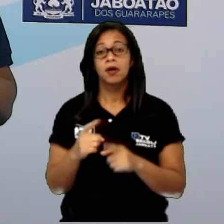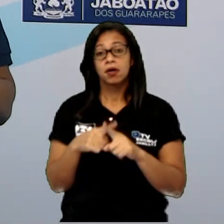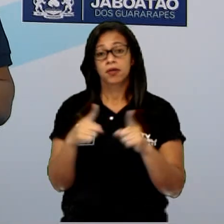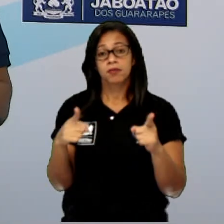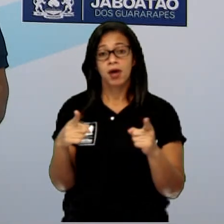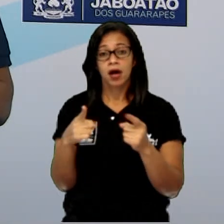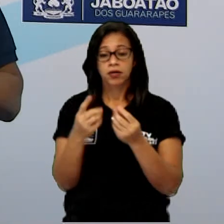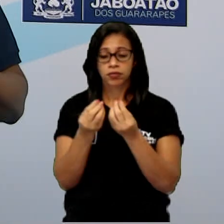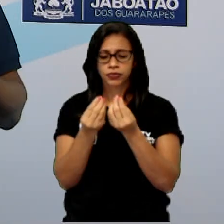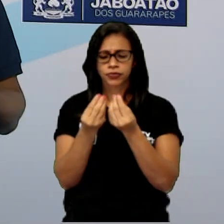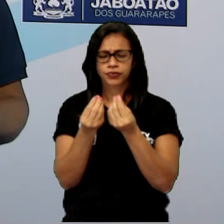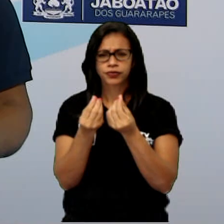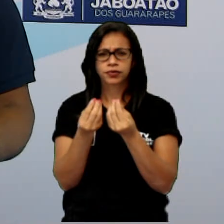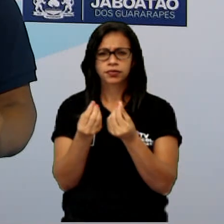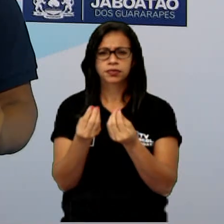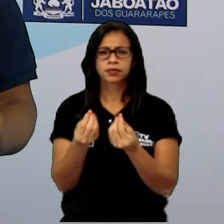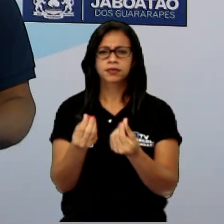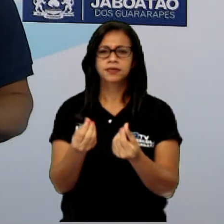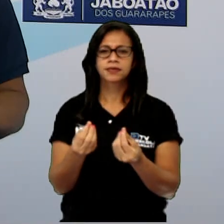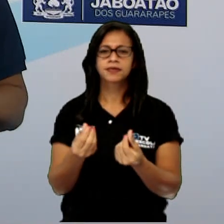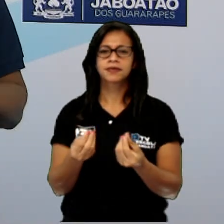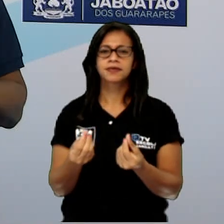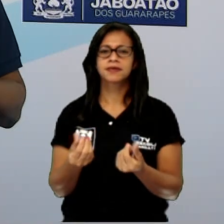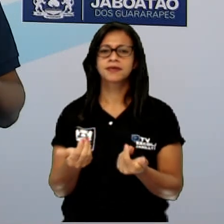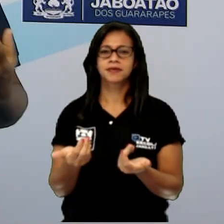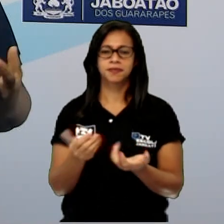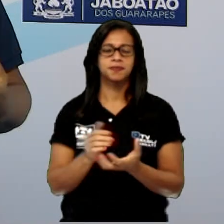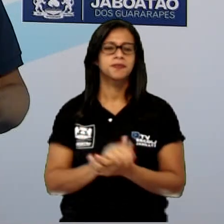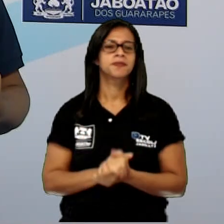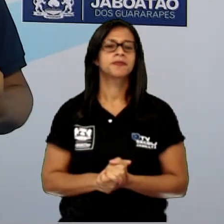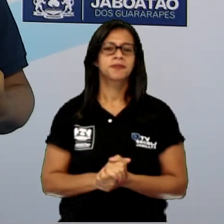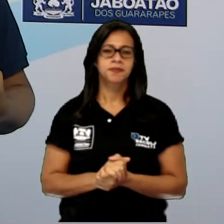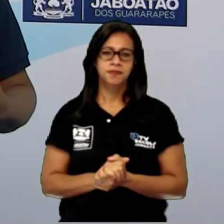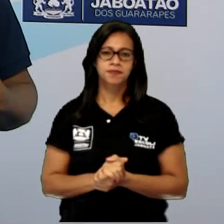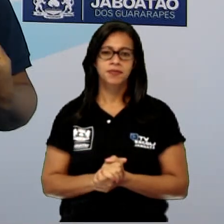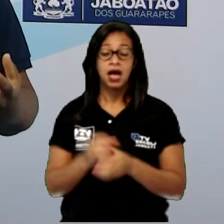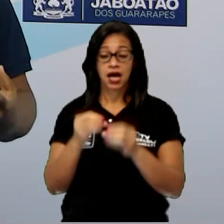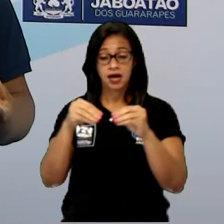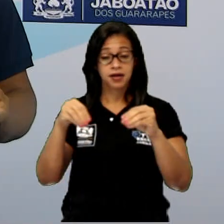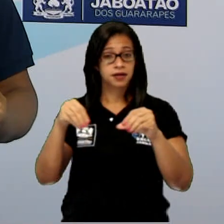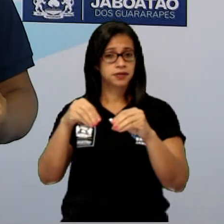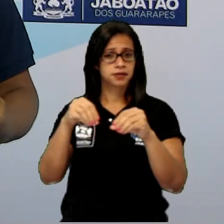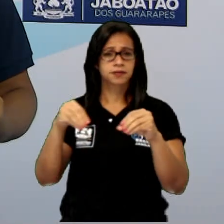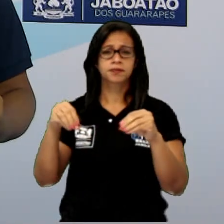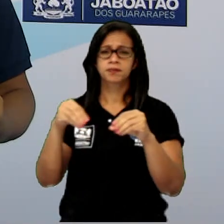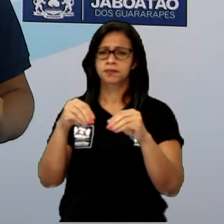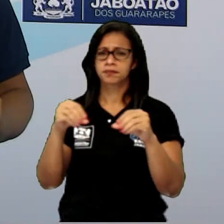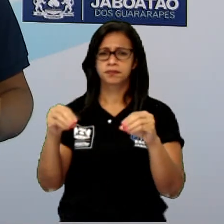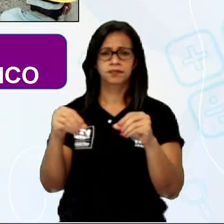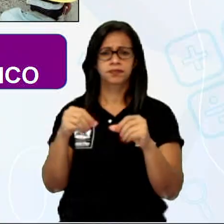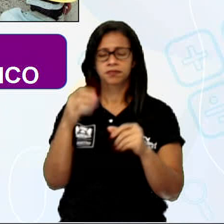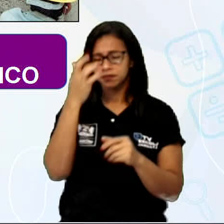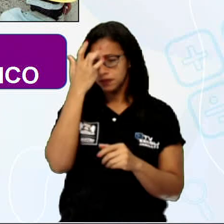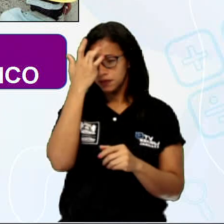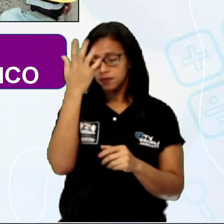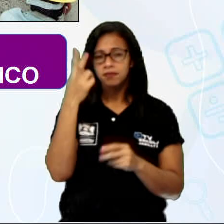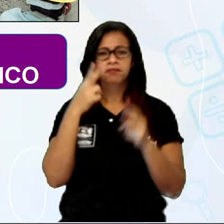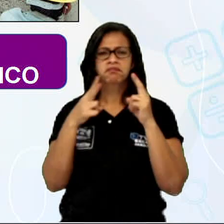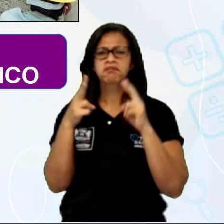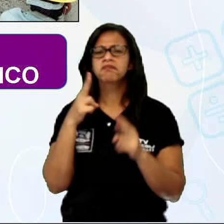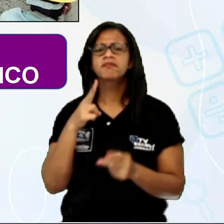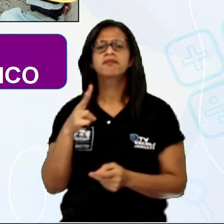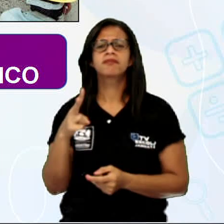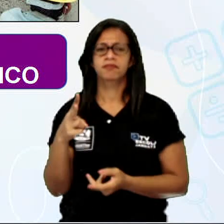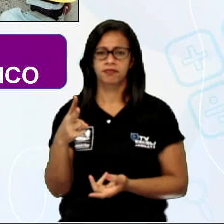grãos maiores. A areia é encontrada facilmente nos terrenos e principalmente quando vamos para a praia ou